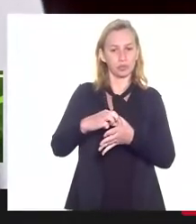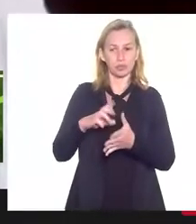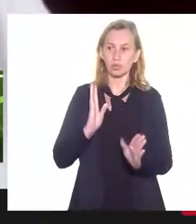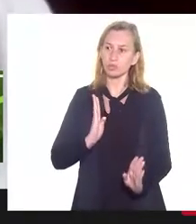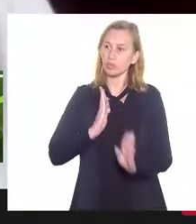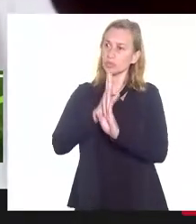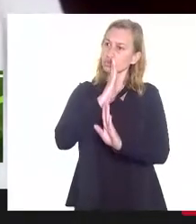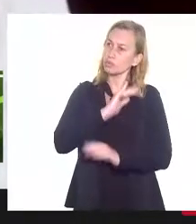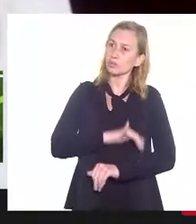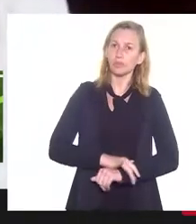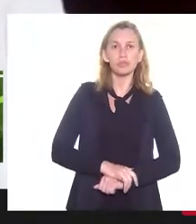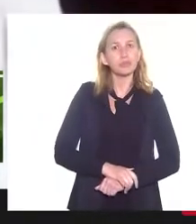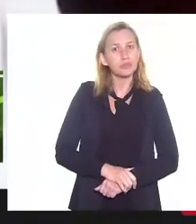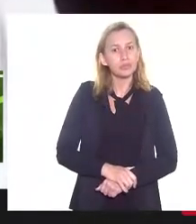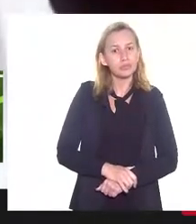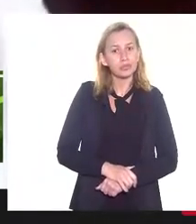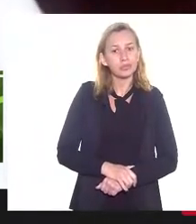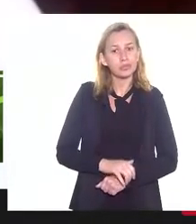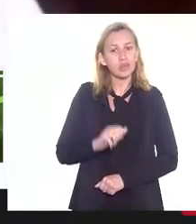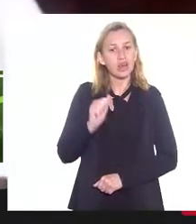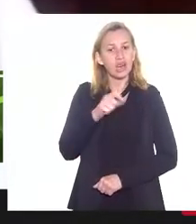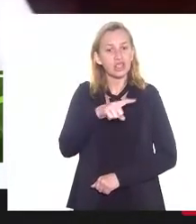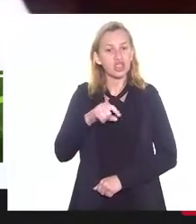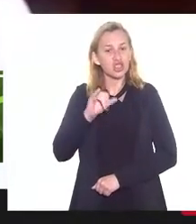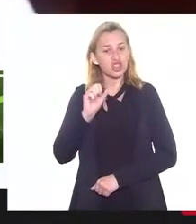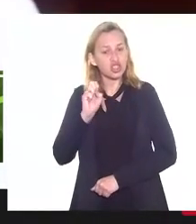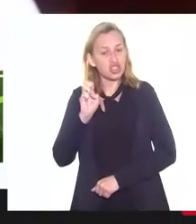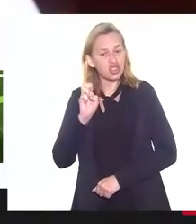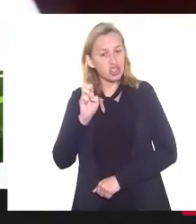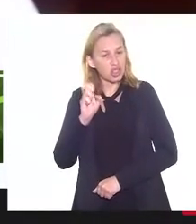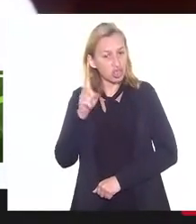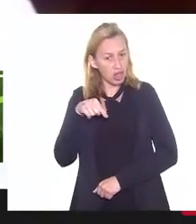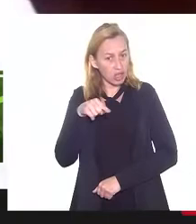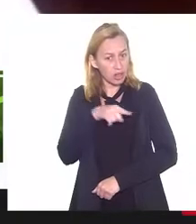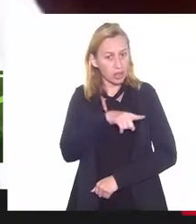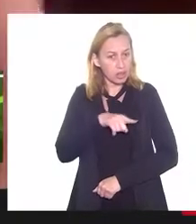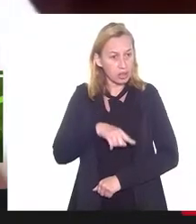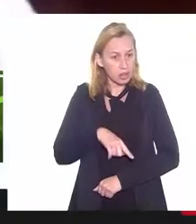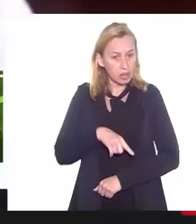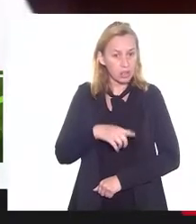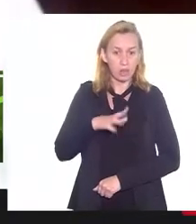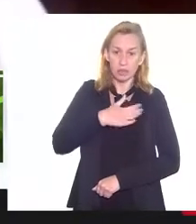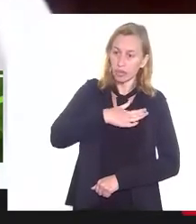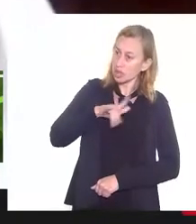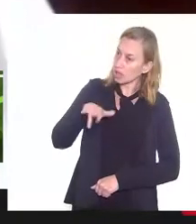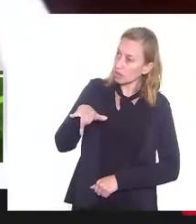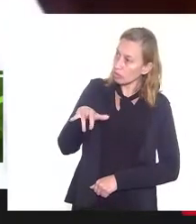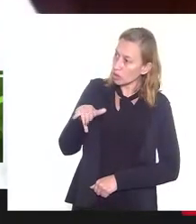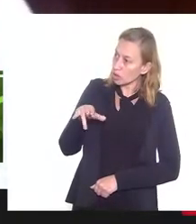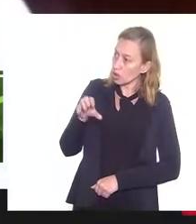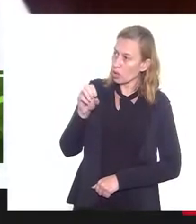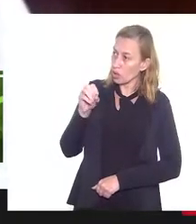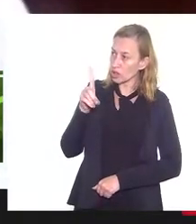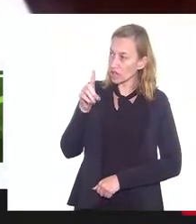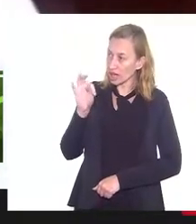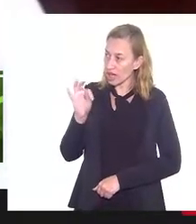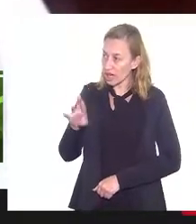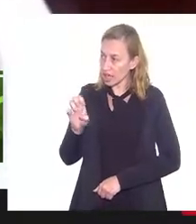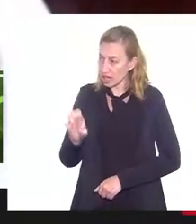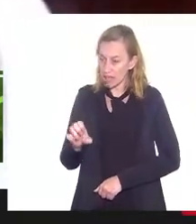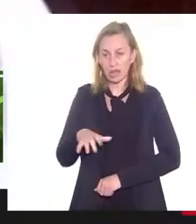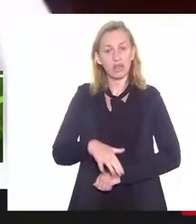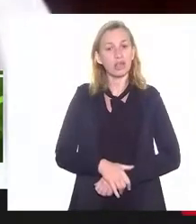passamos por isso, que o Axé passou lá de minha irmã, lá de Odé Ibô,